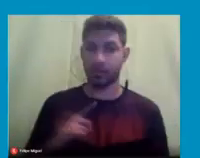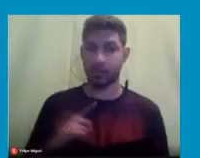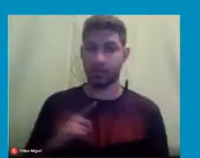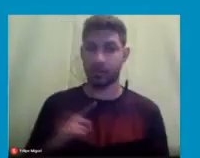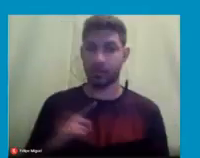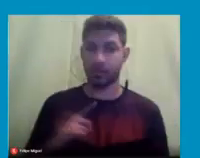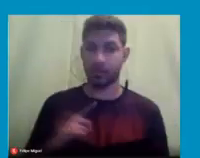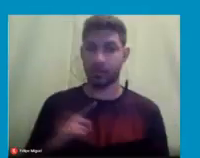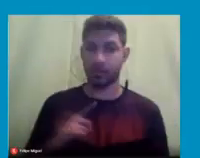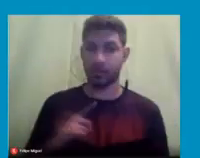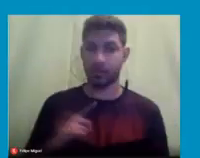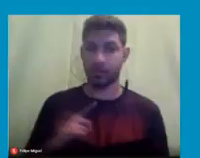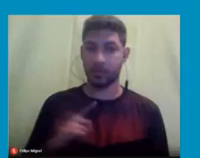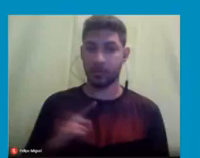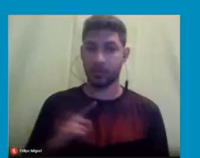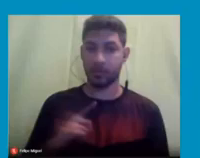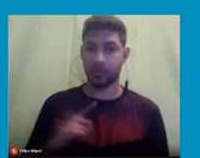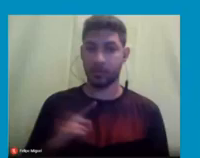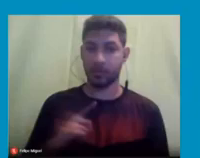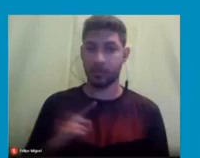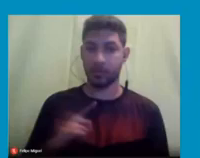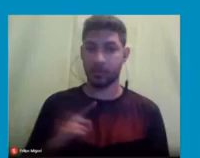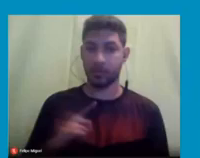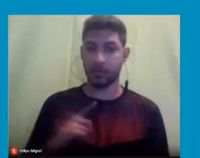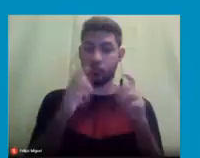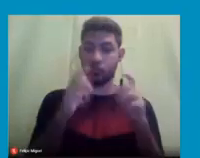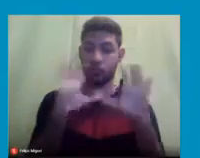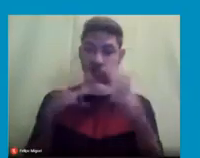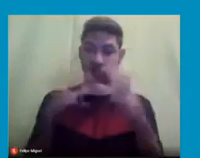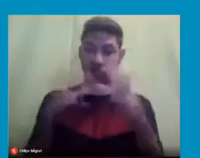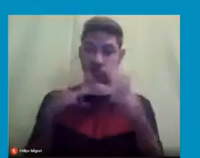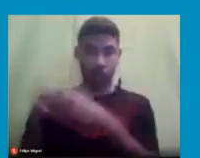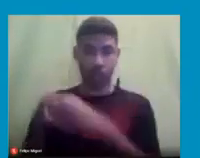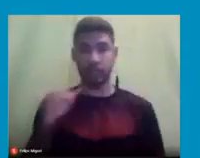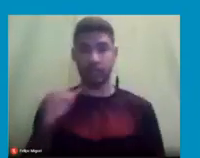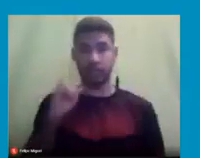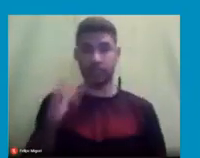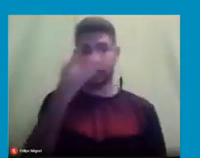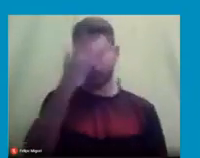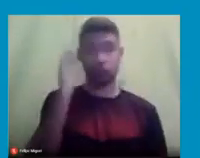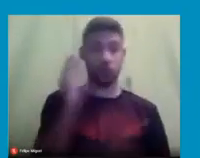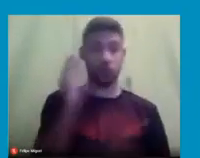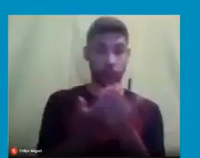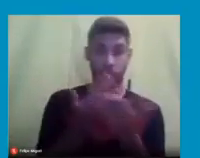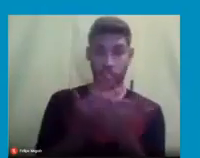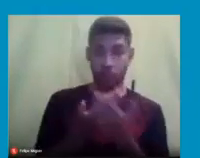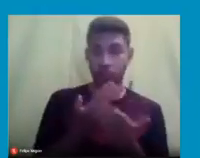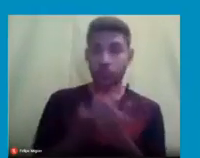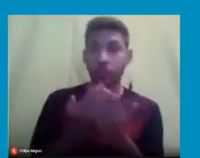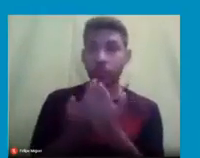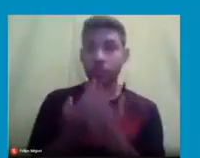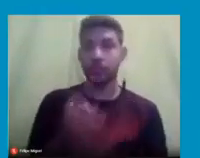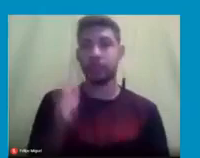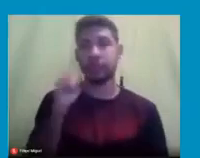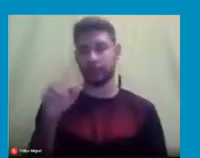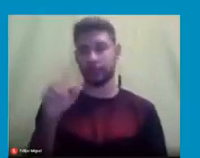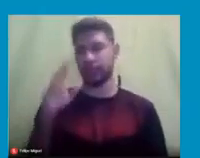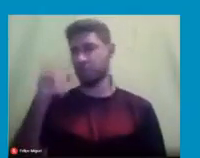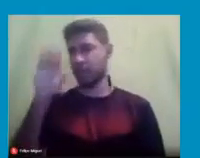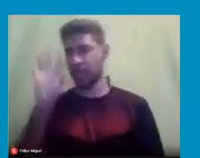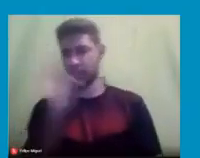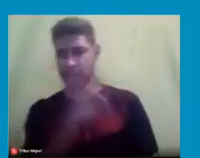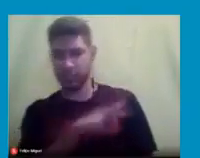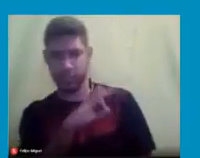em todas as camadas sociais. E essa coisa de dizer que quando o sujeito estuda, quando uma pessoa tem mais dinheiro,